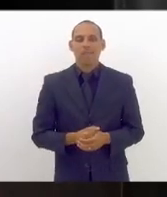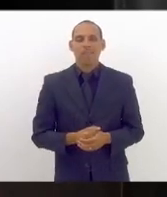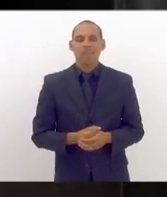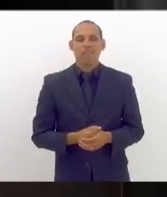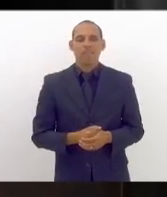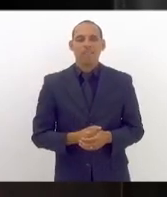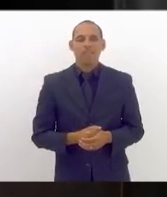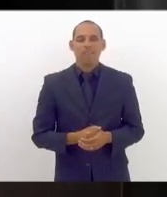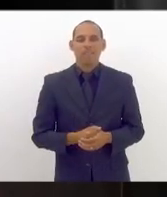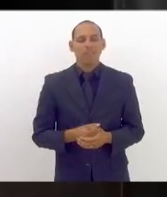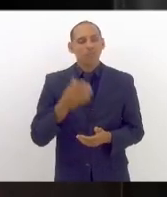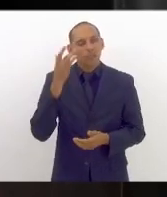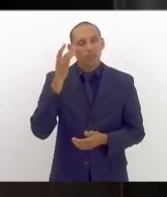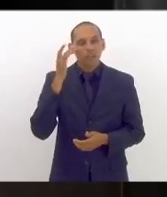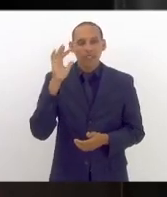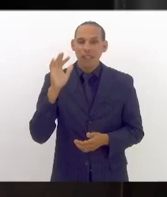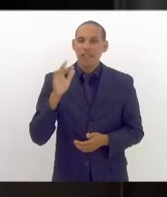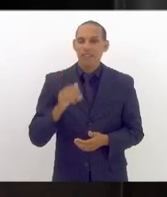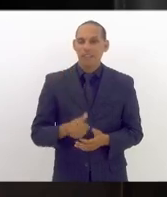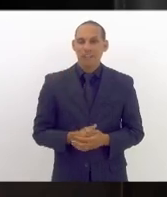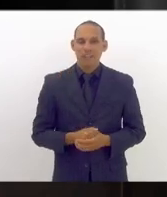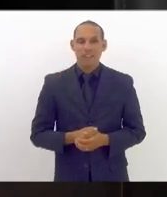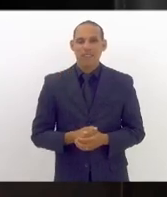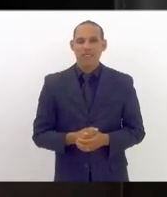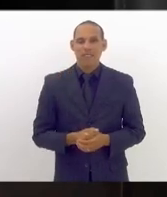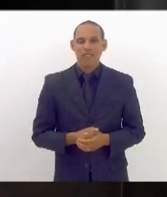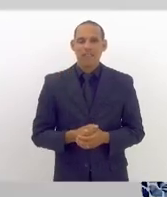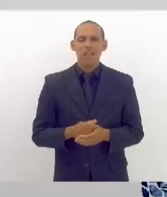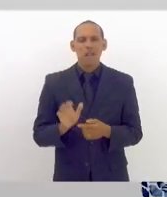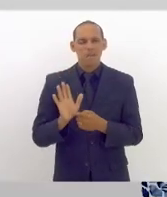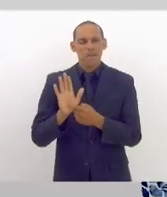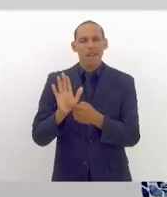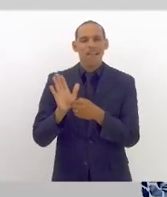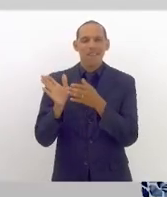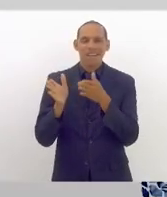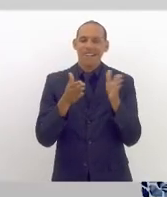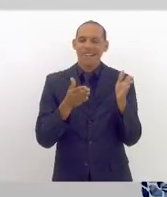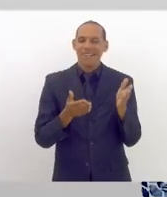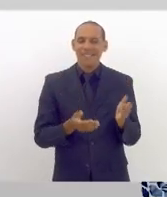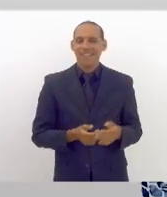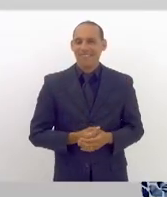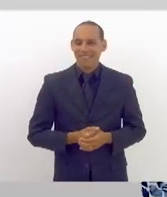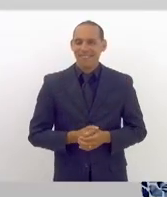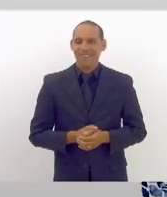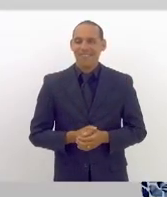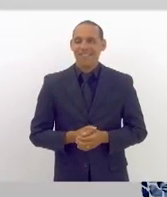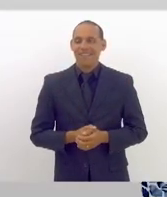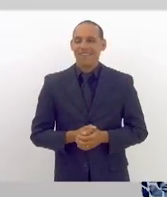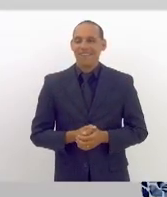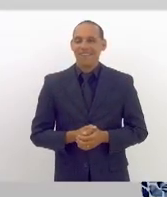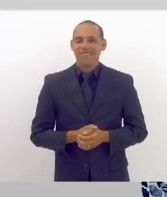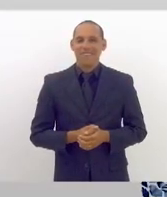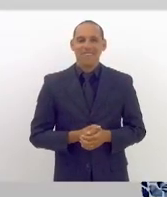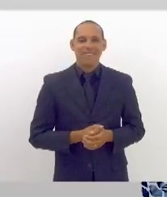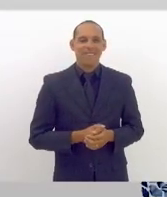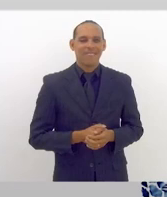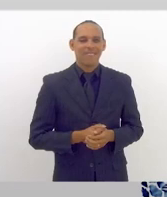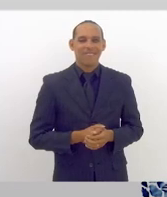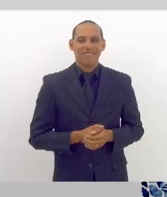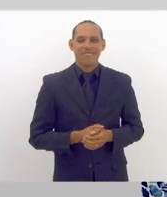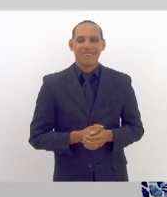eu não sei onde vai a apresentação já começa ali Opa